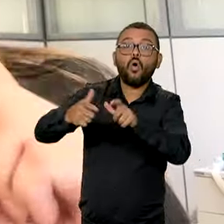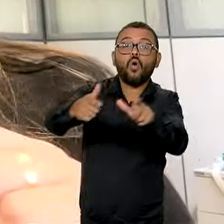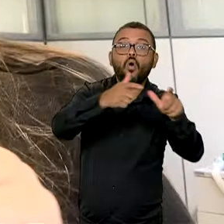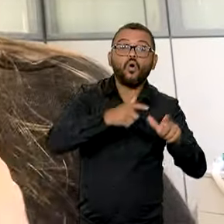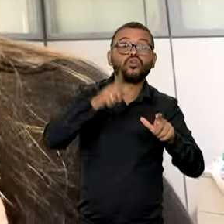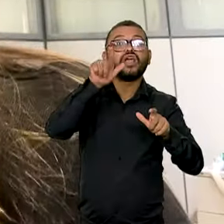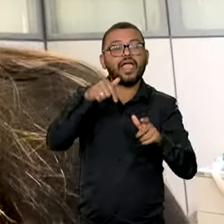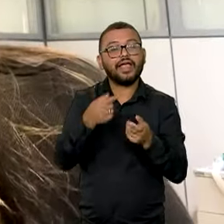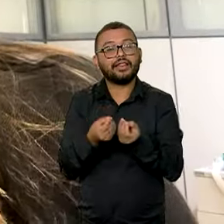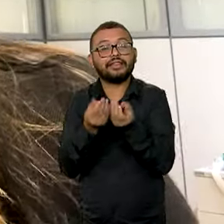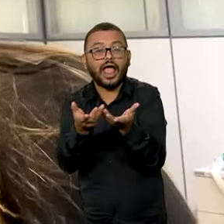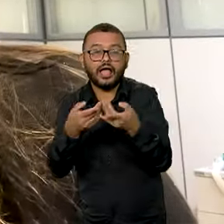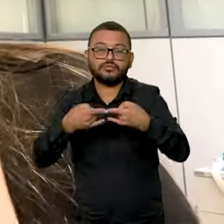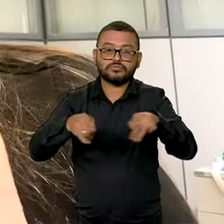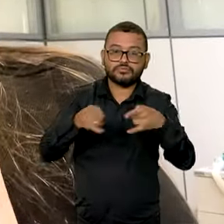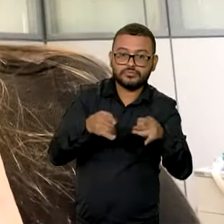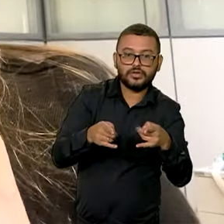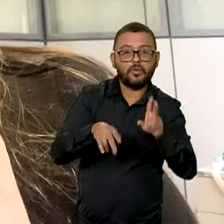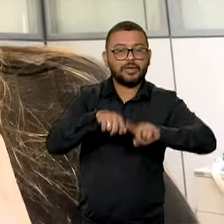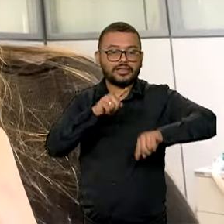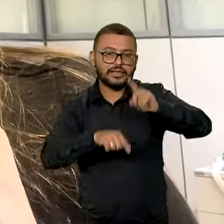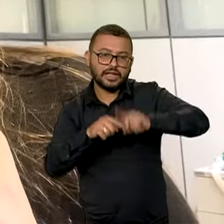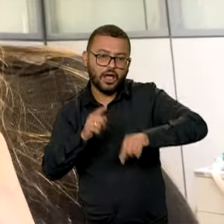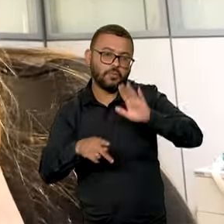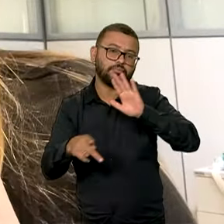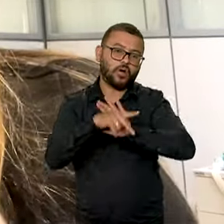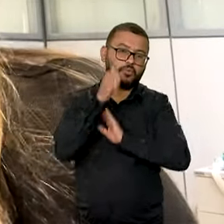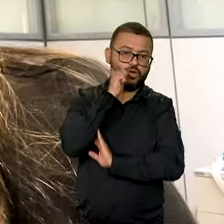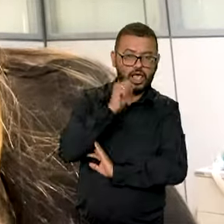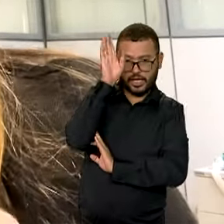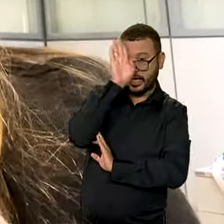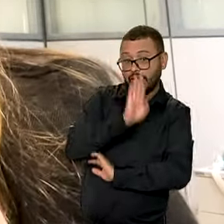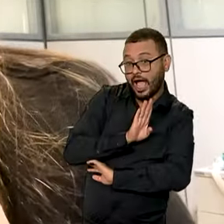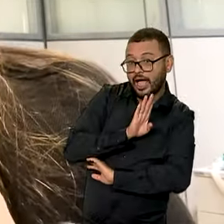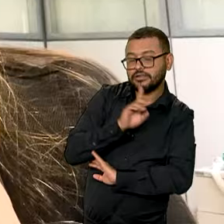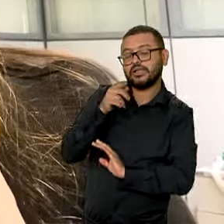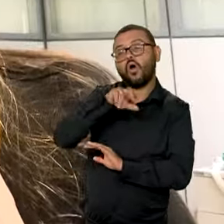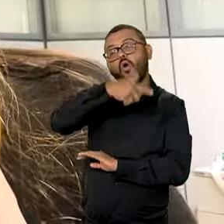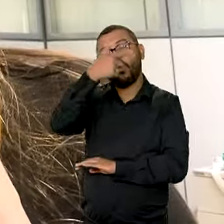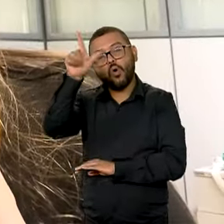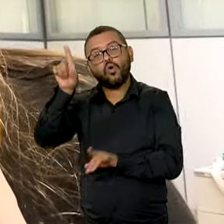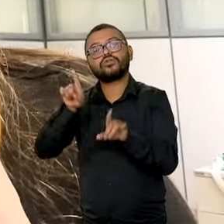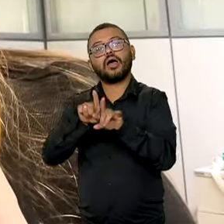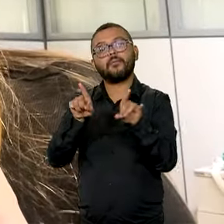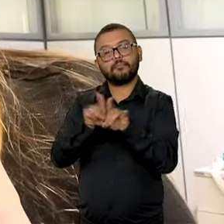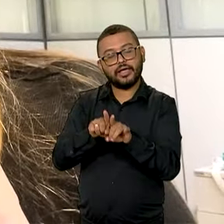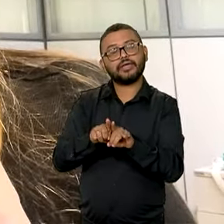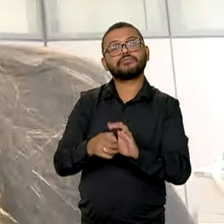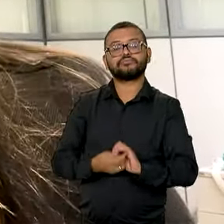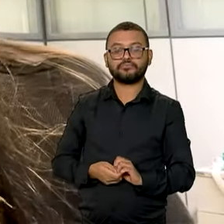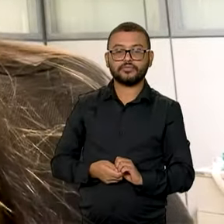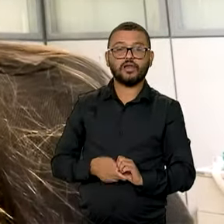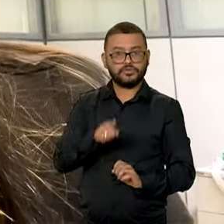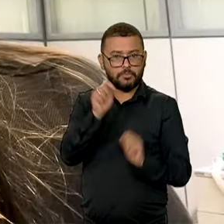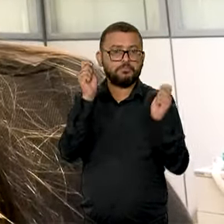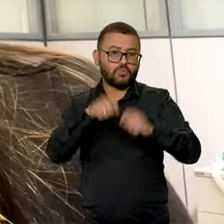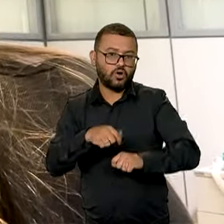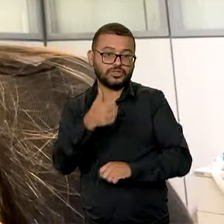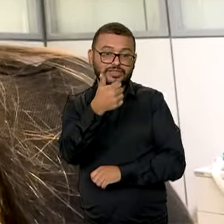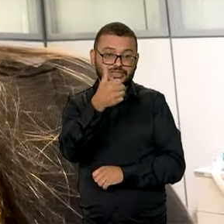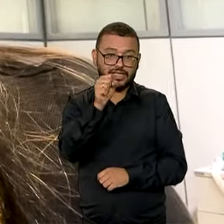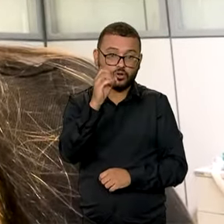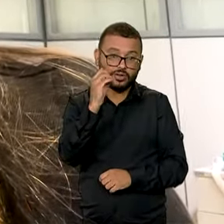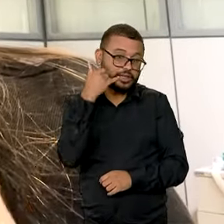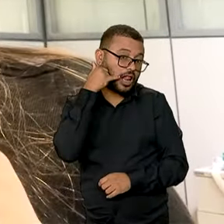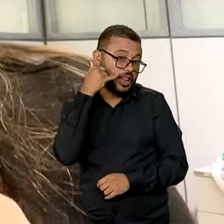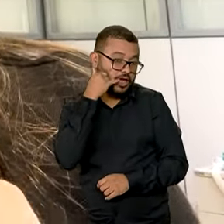de distribuição de produtos de higiene menstrual gratuitos e outros recursos disponíveis pela central. Além do Lix 180,